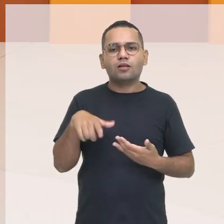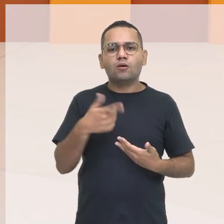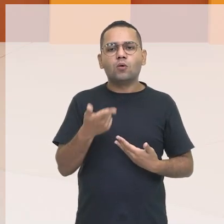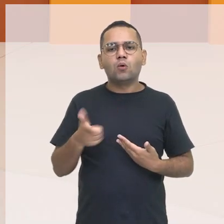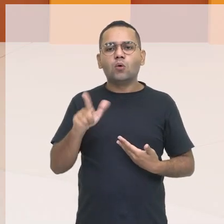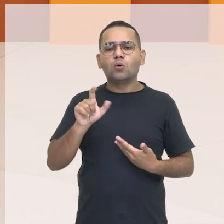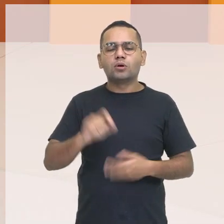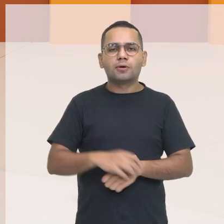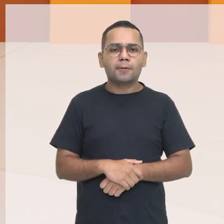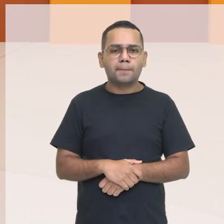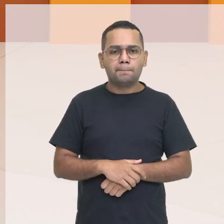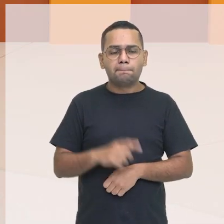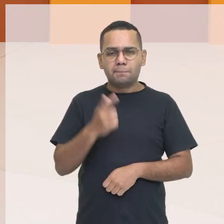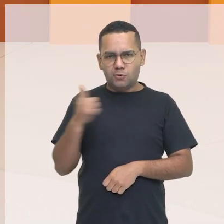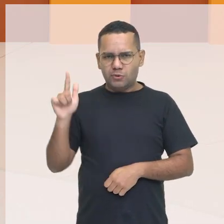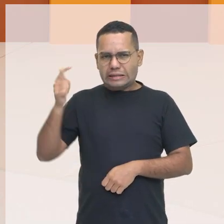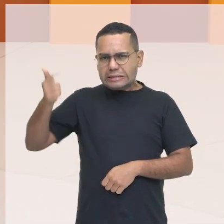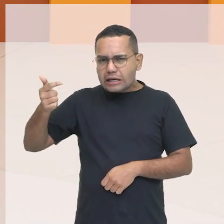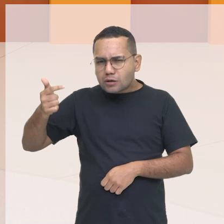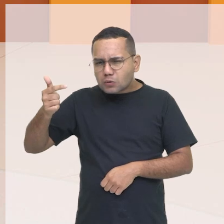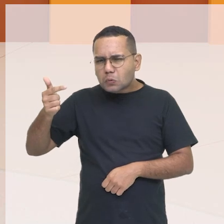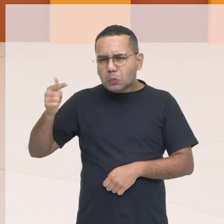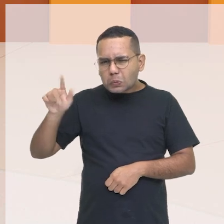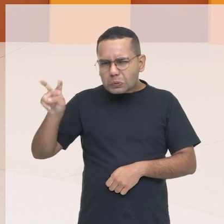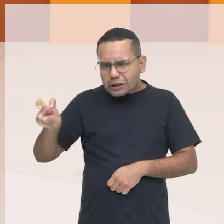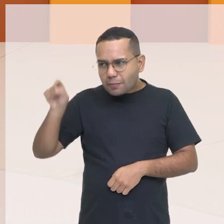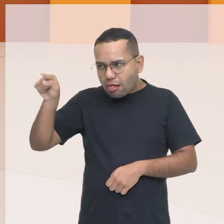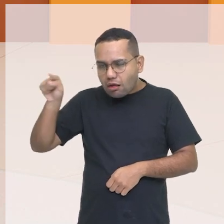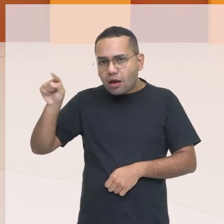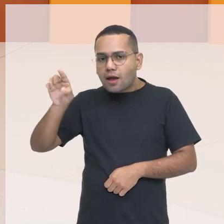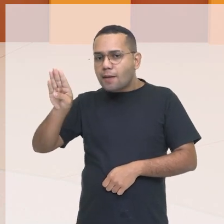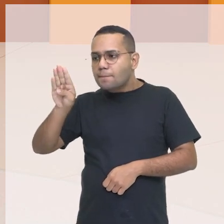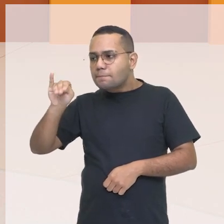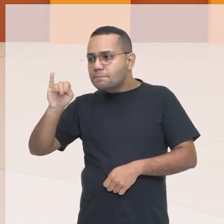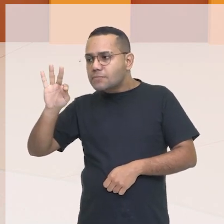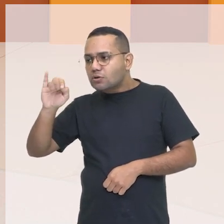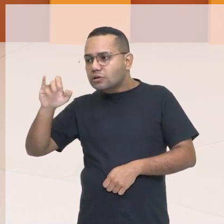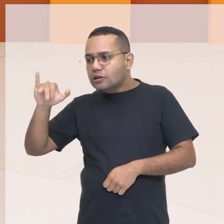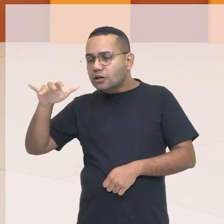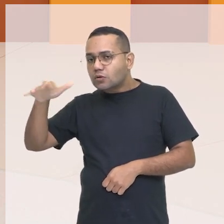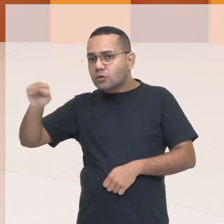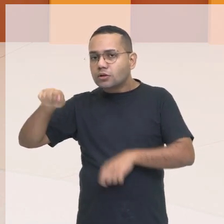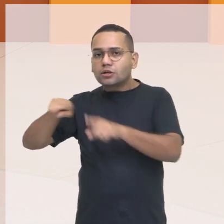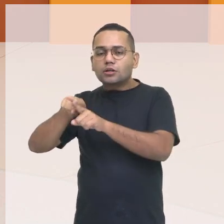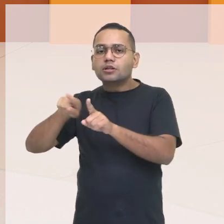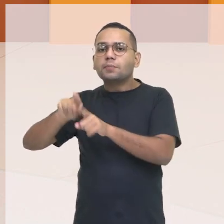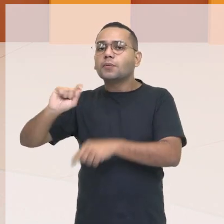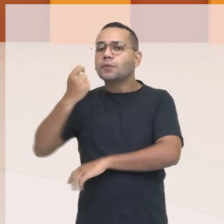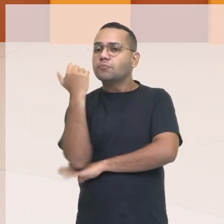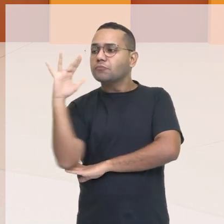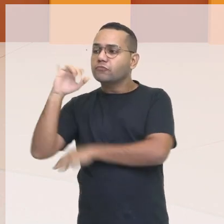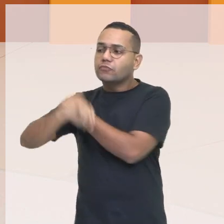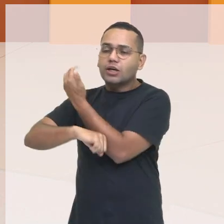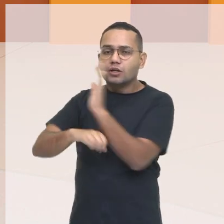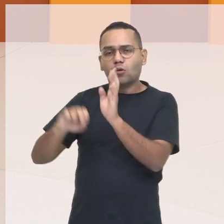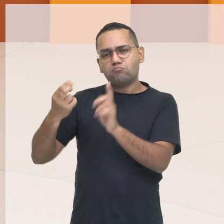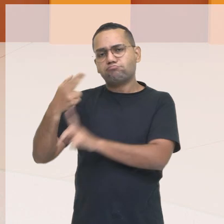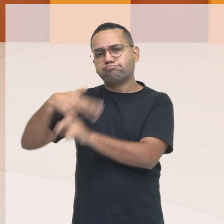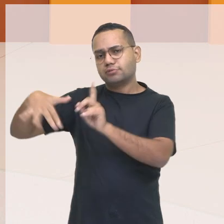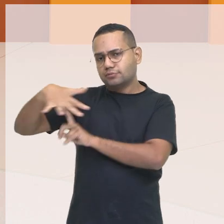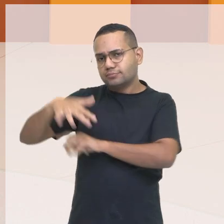vai avançar é na biotecnologia e no meio ambiente. Porque o meio ambiente está diretamente ligado com a vida das